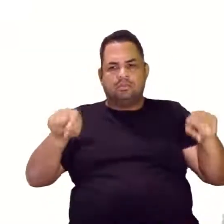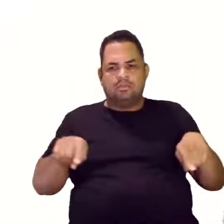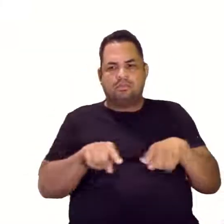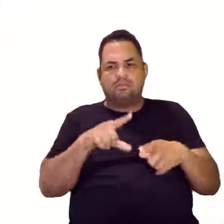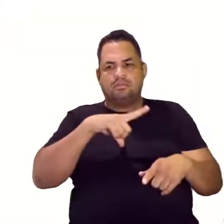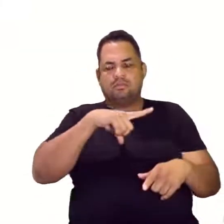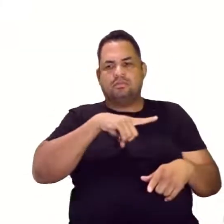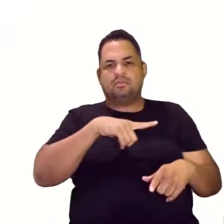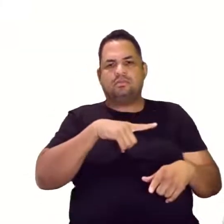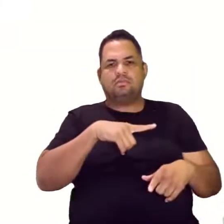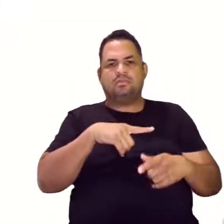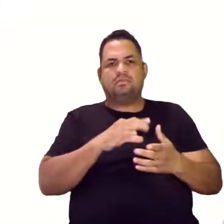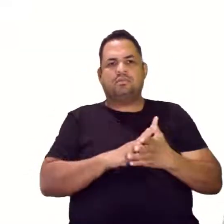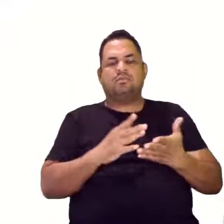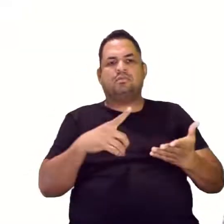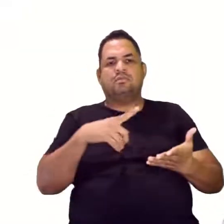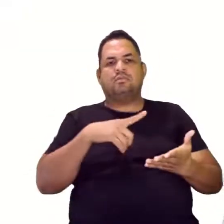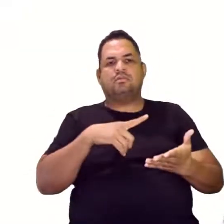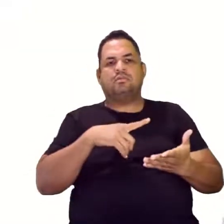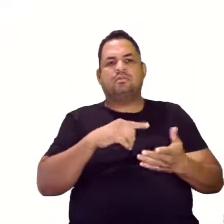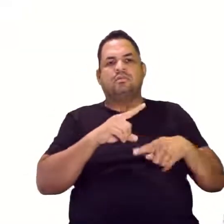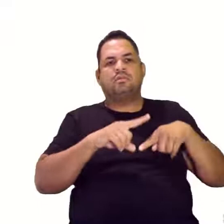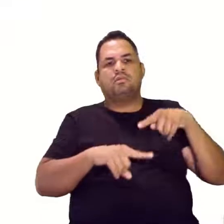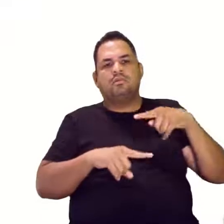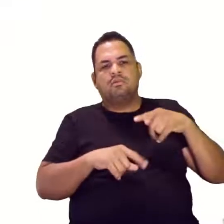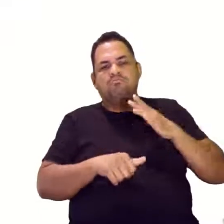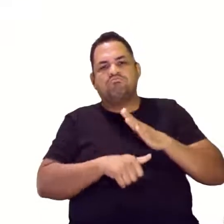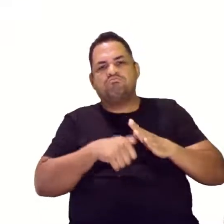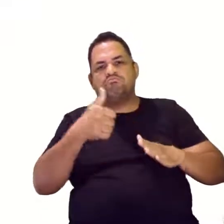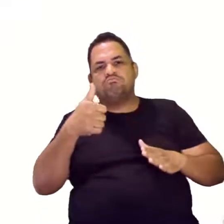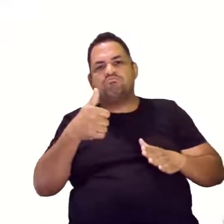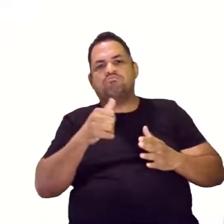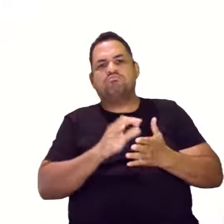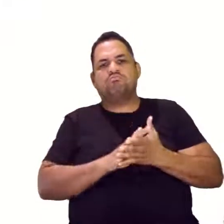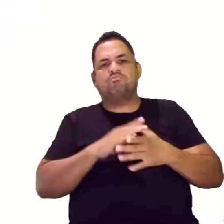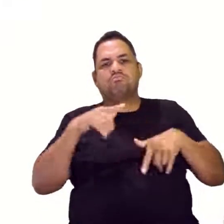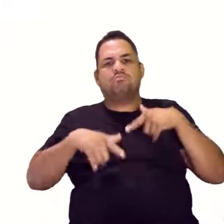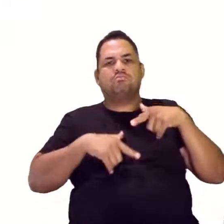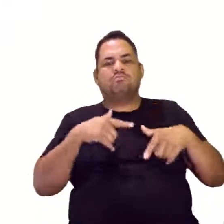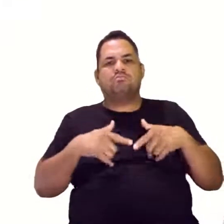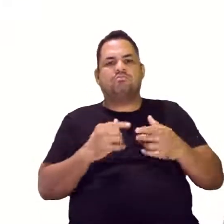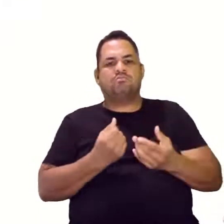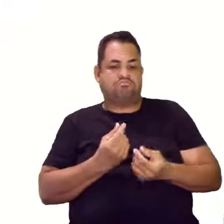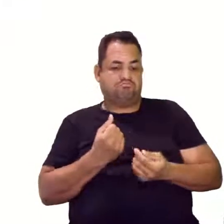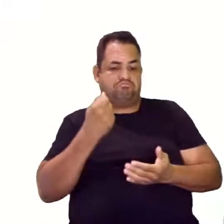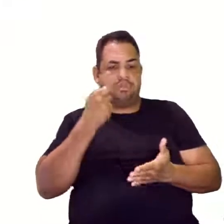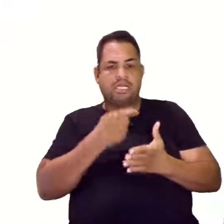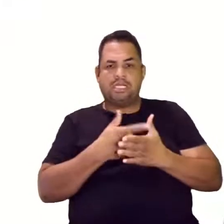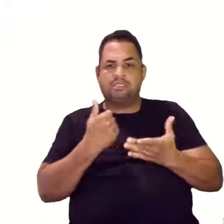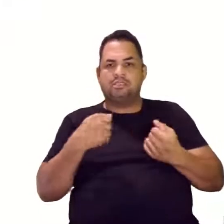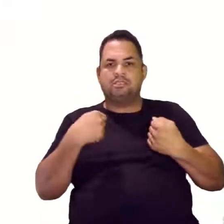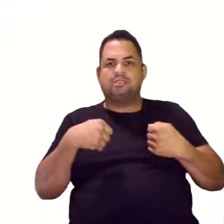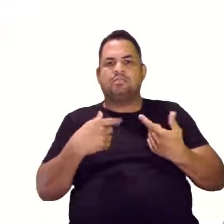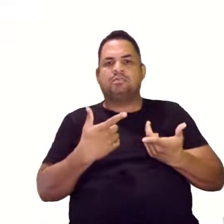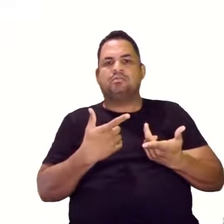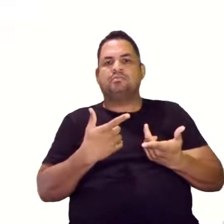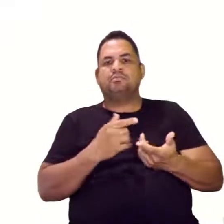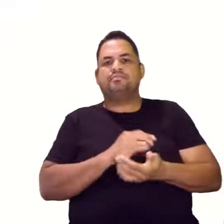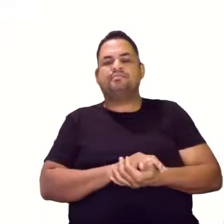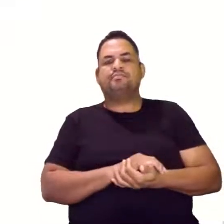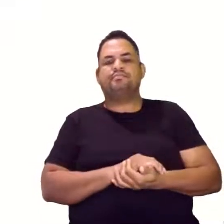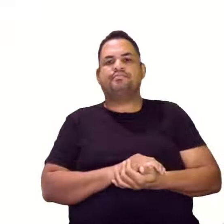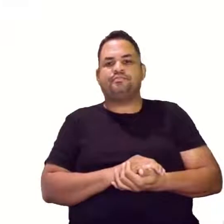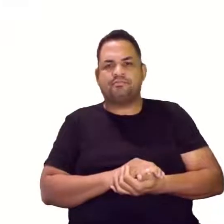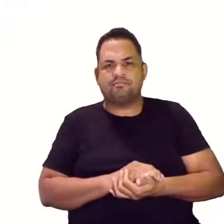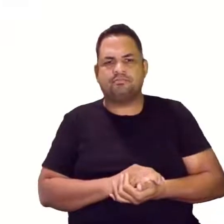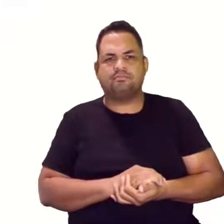Legal, tem a matéria-prima, tem a matéria-prima, aí tem a mão de obra. Custo, né? Isso tudo é custo. E aí tem, aí vamos fazer até